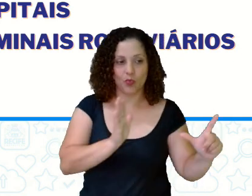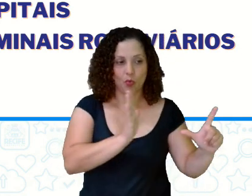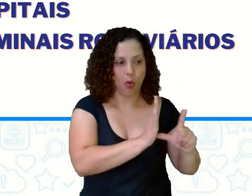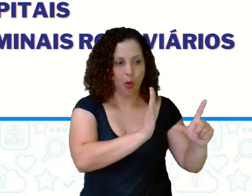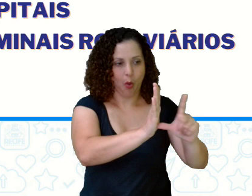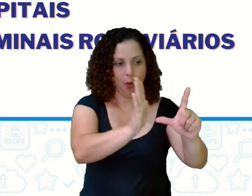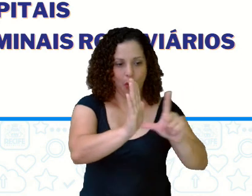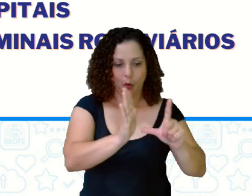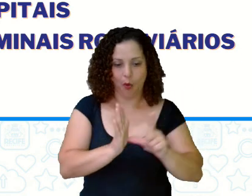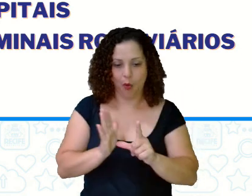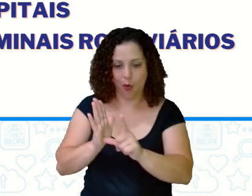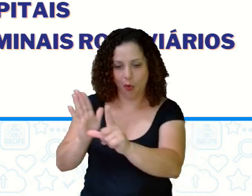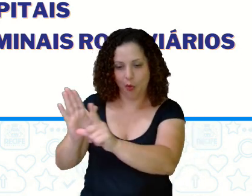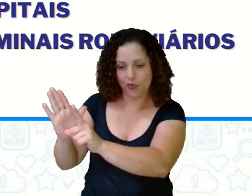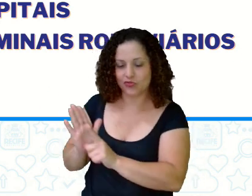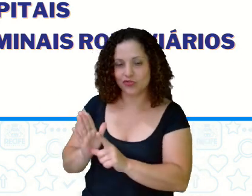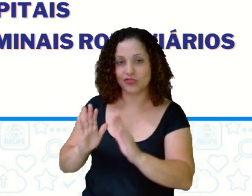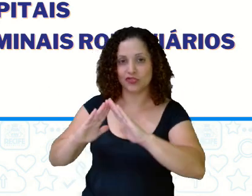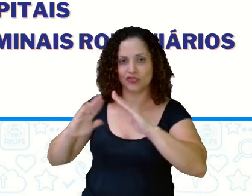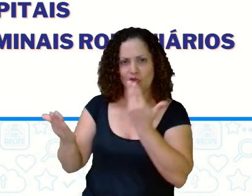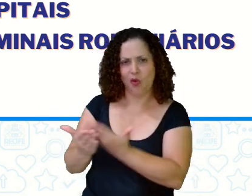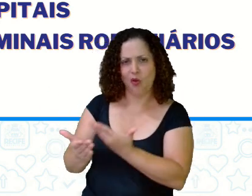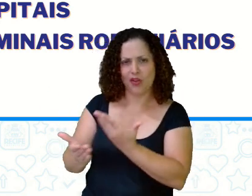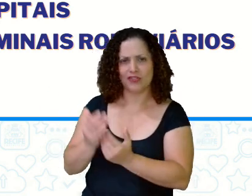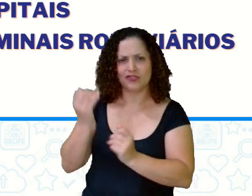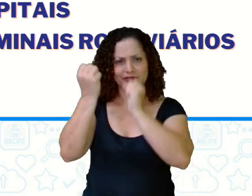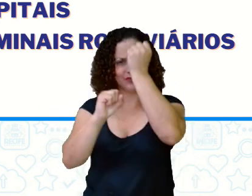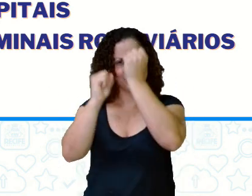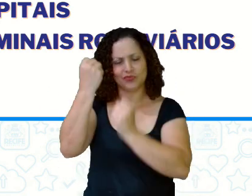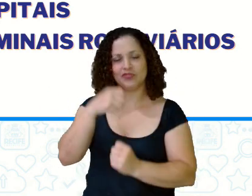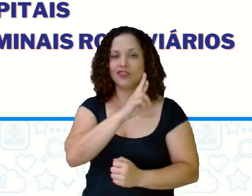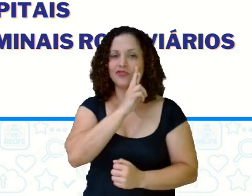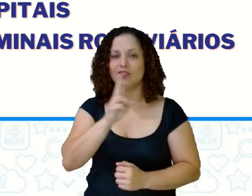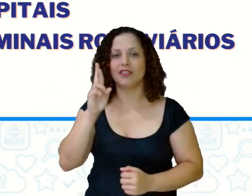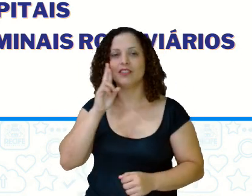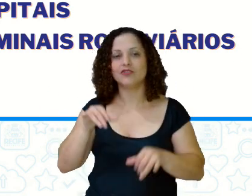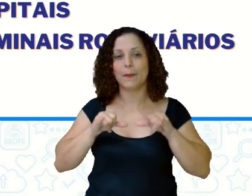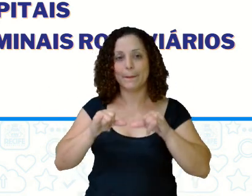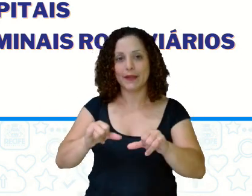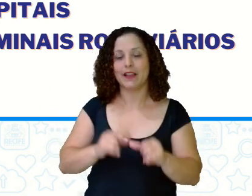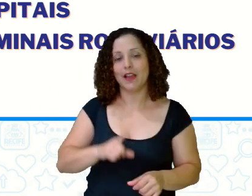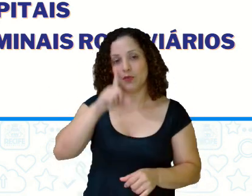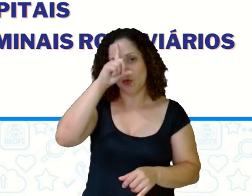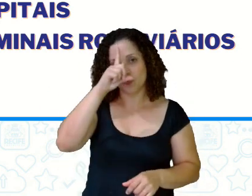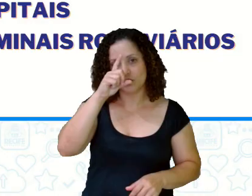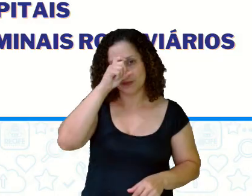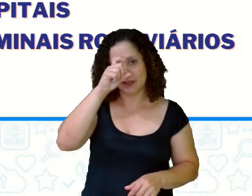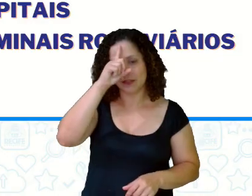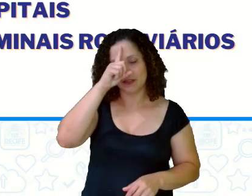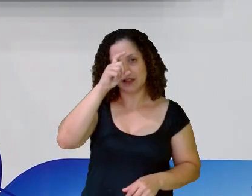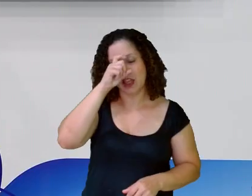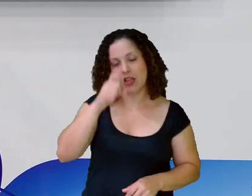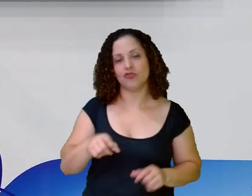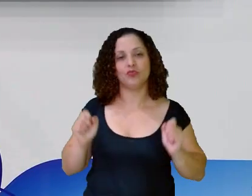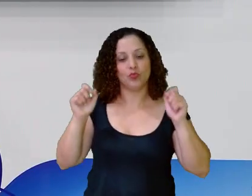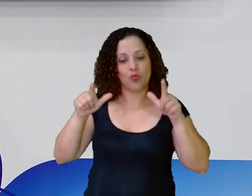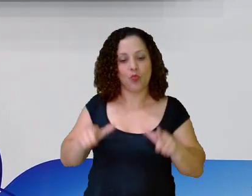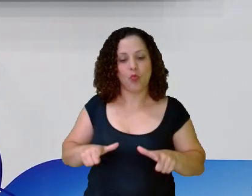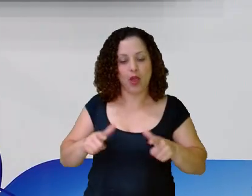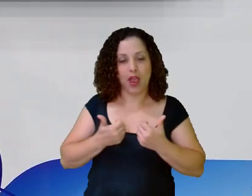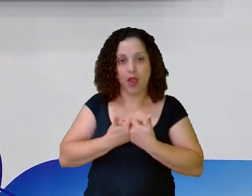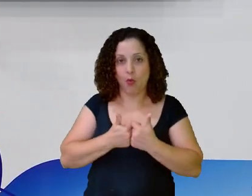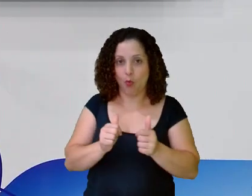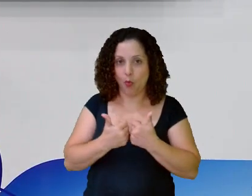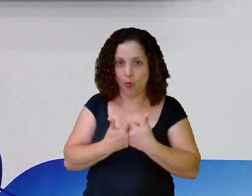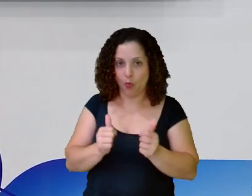coisa. Eu tenho escolas, indústrias, restaurantes, mercados, hospitais, terminais rodoviários onde as pessoas